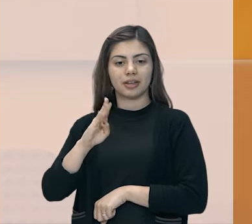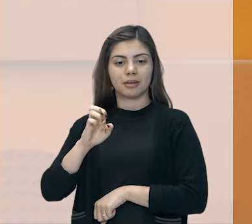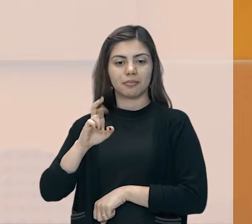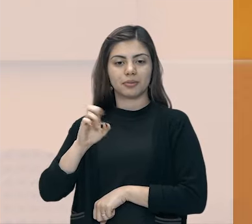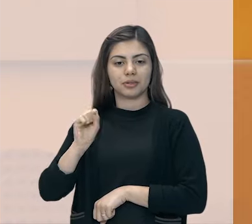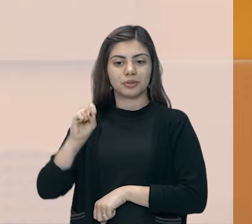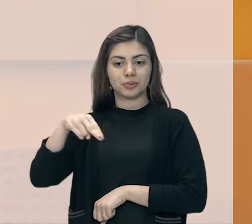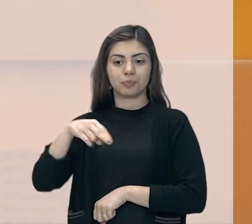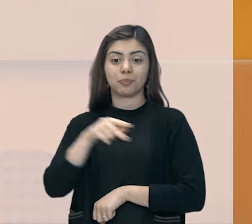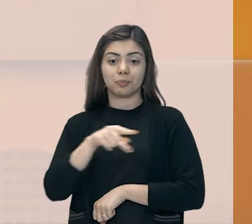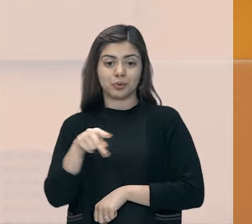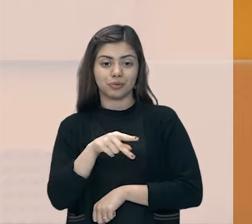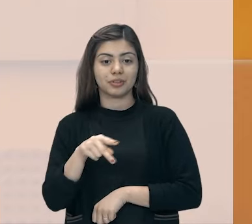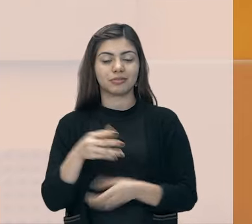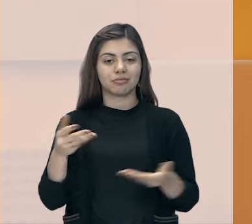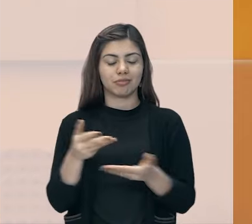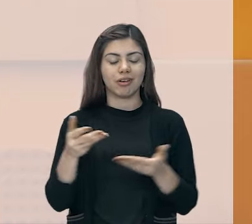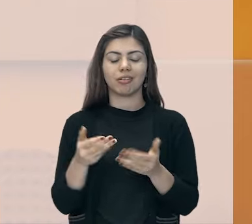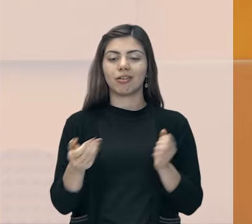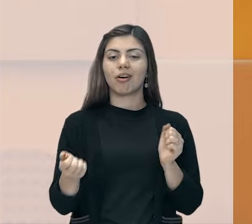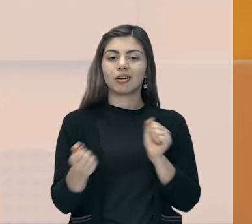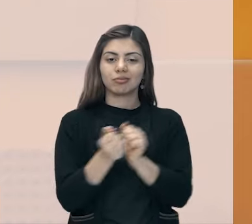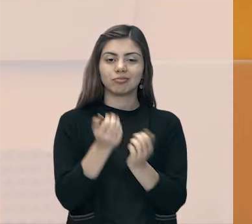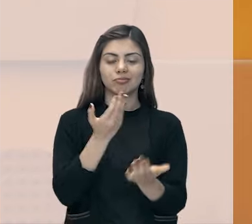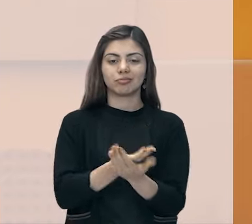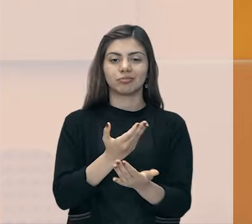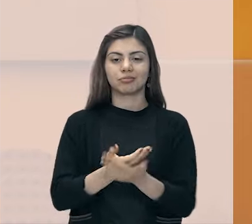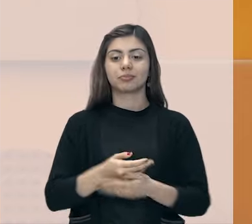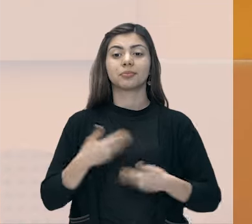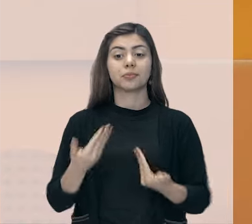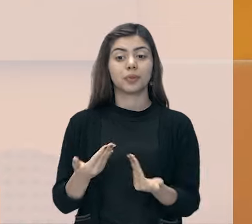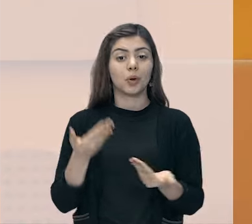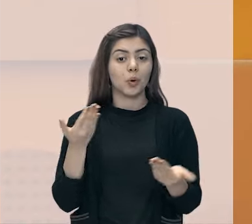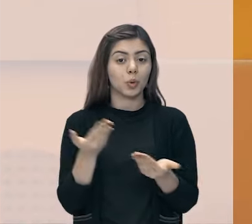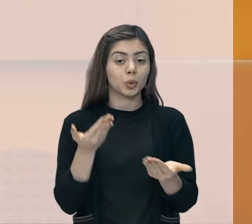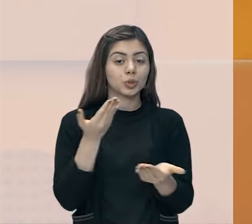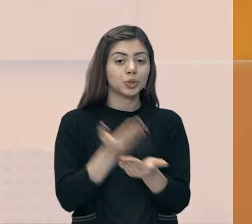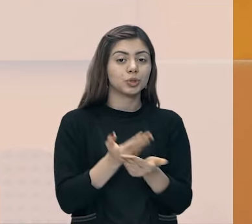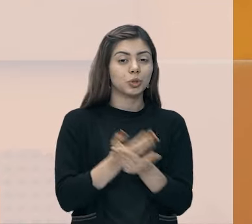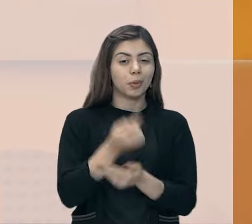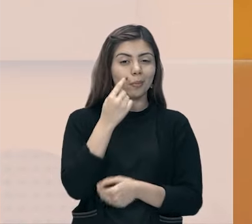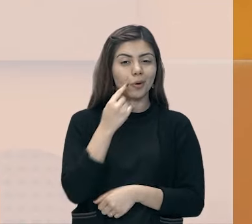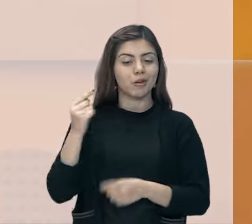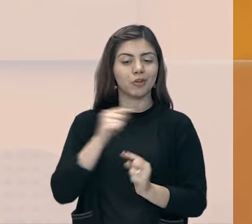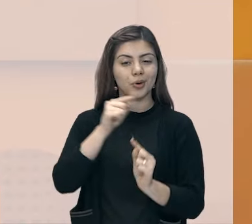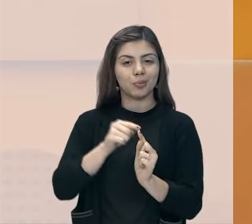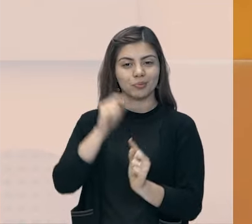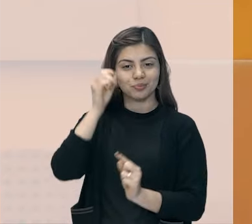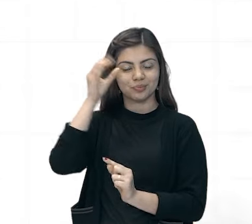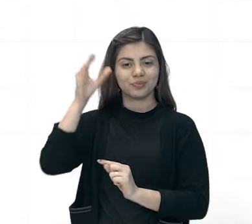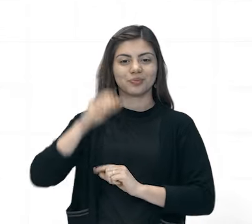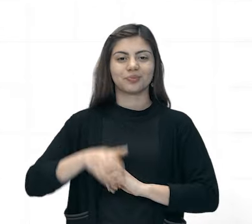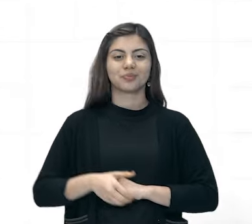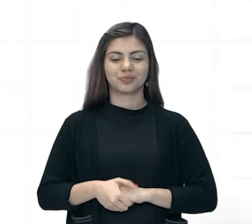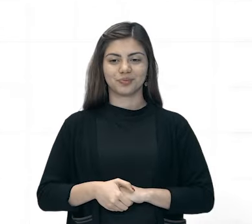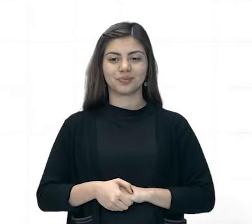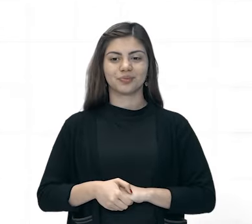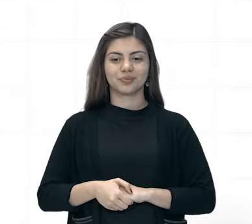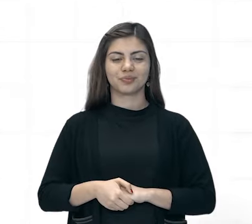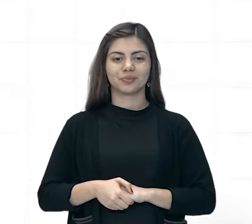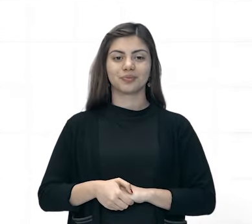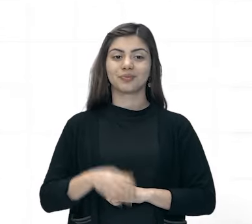Cardoso, serei seu professor durante a nossa aula de hoje. E por falar nesta aula, vamos lá ver qual é o nosso objeto de conhecimento?